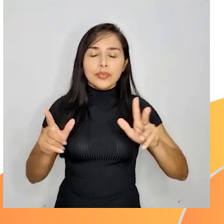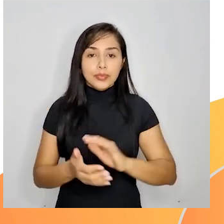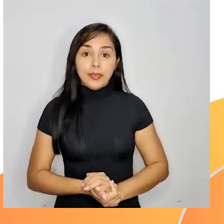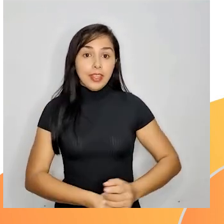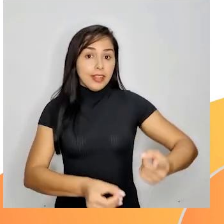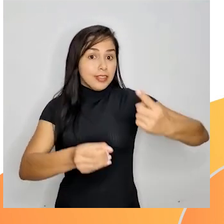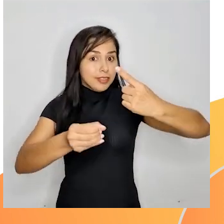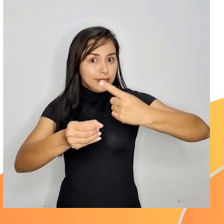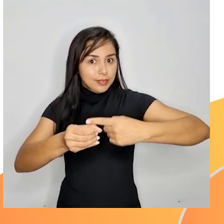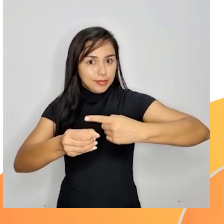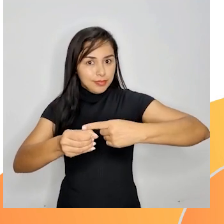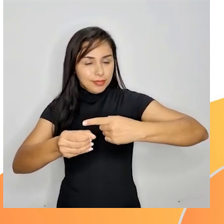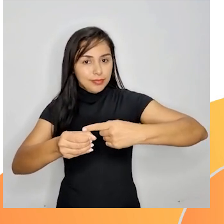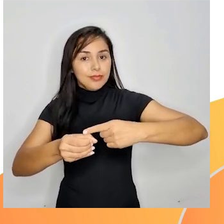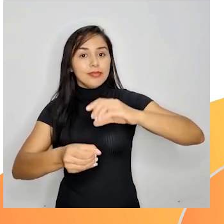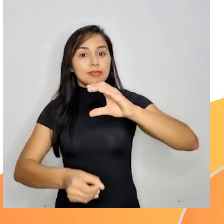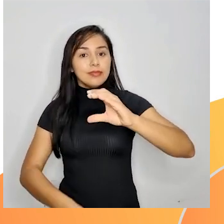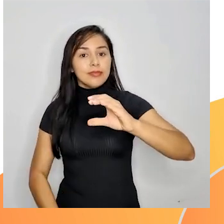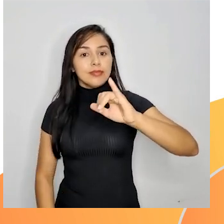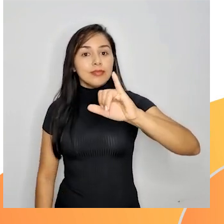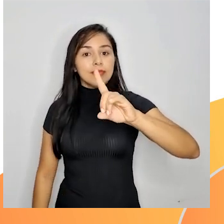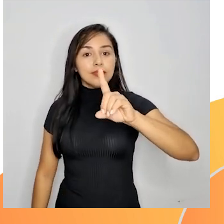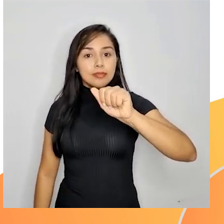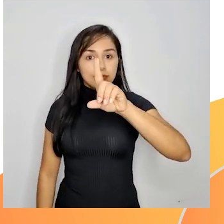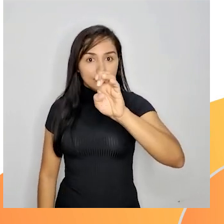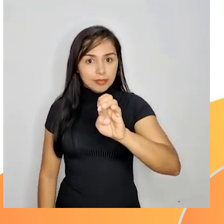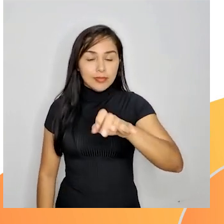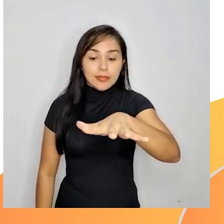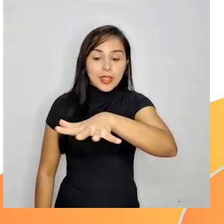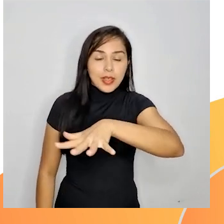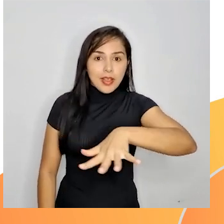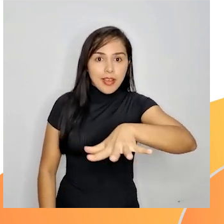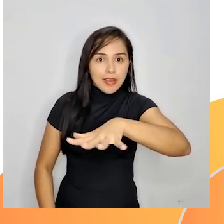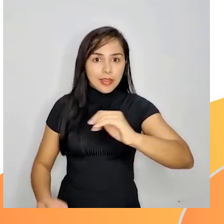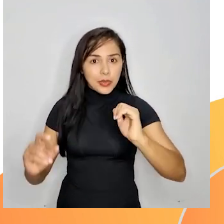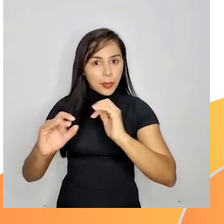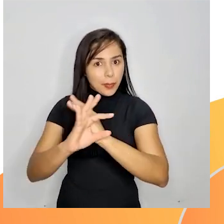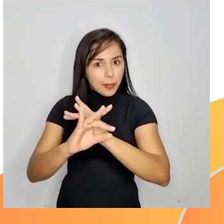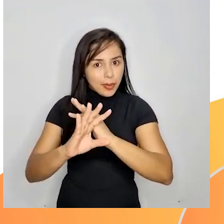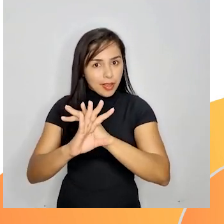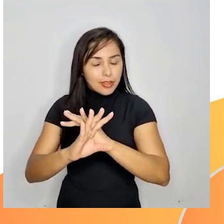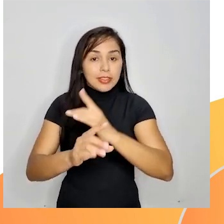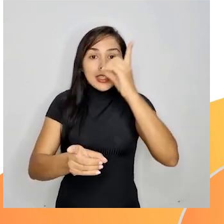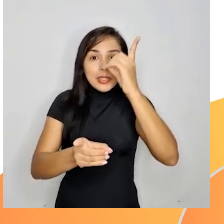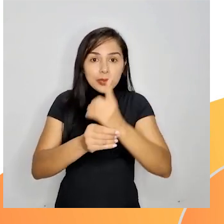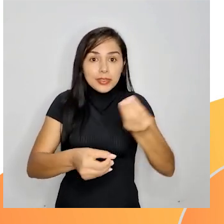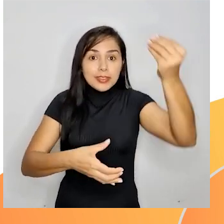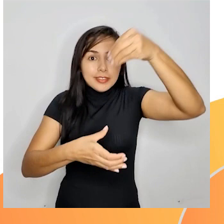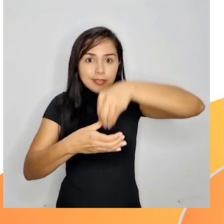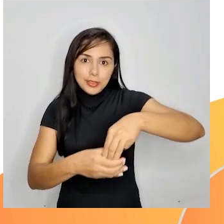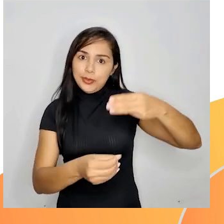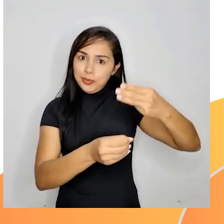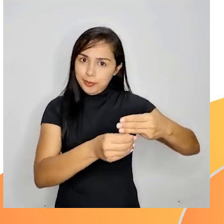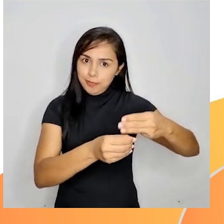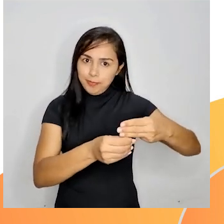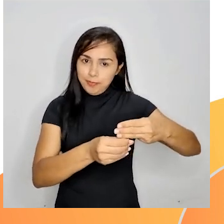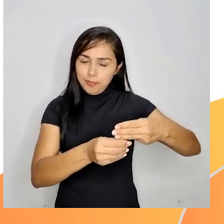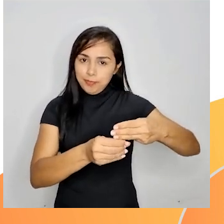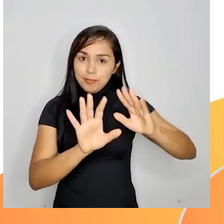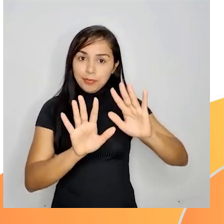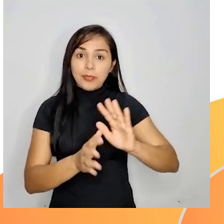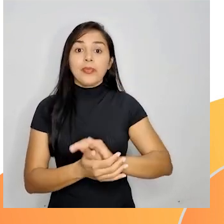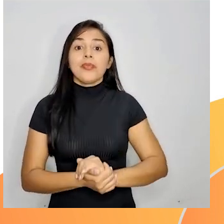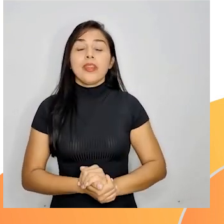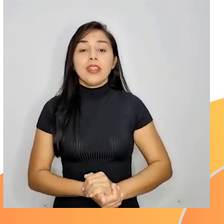é todo o perímetro urbano do município, tá? Então, quando a gente fala